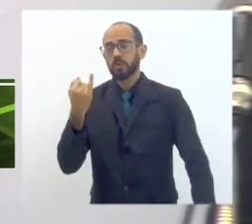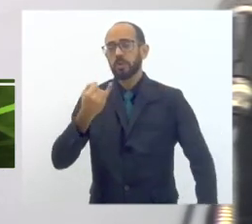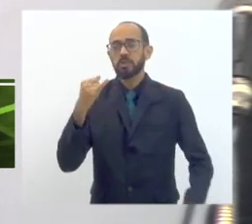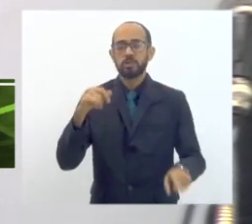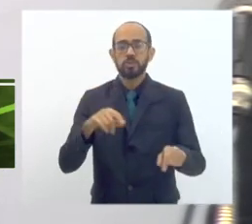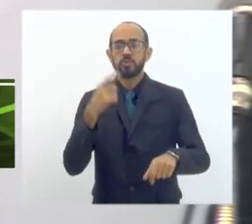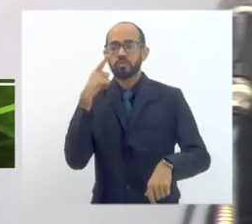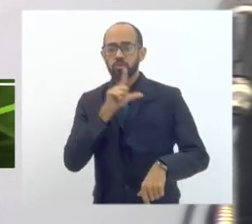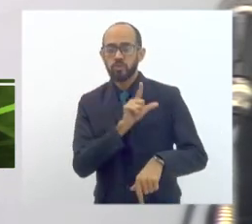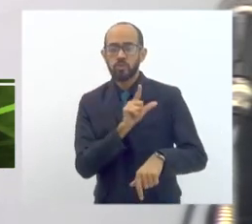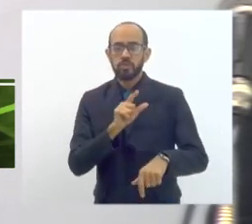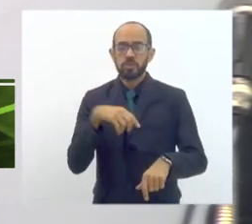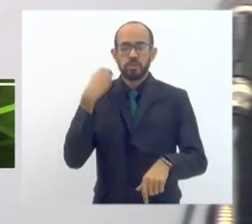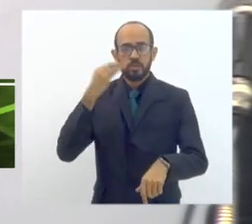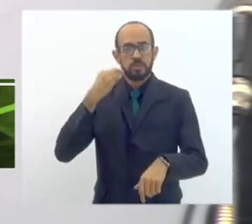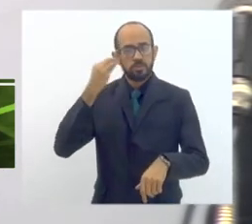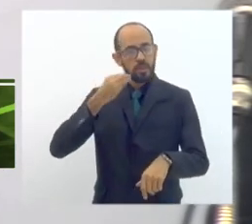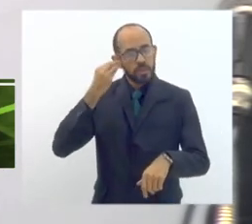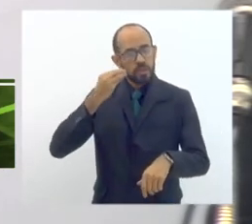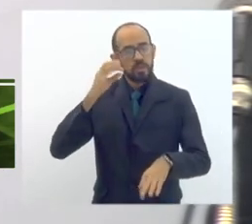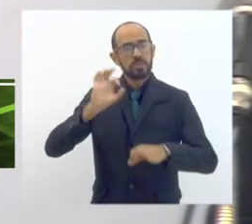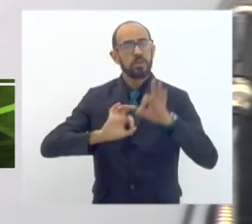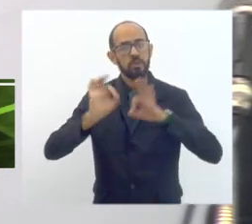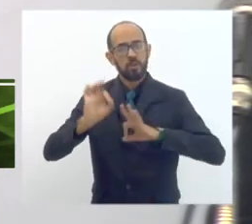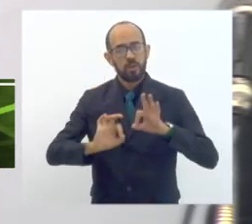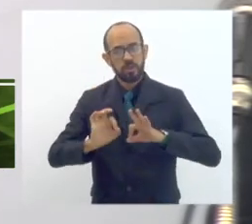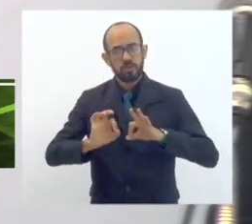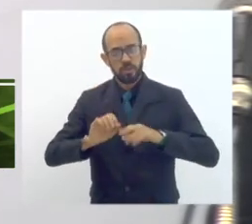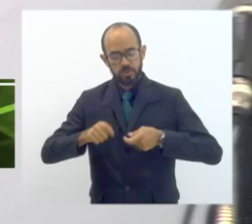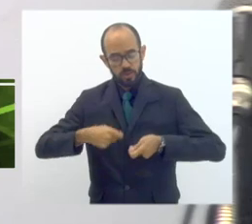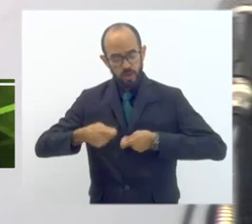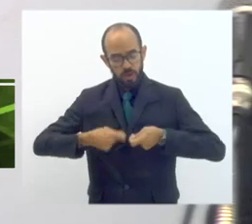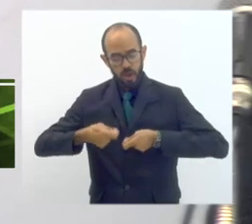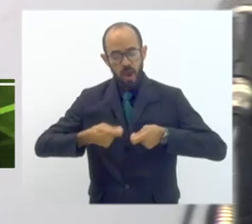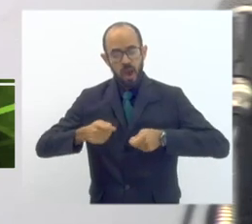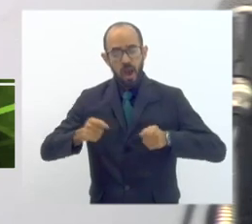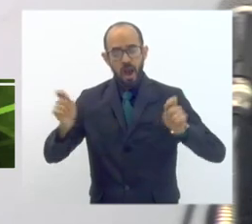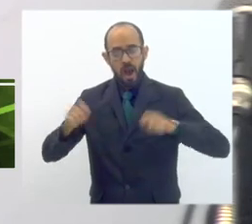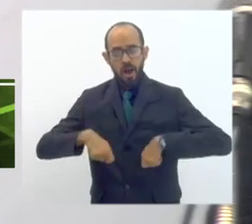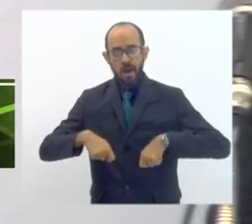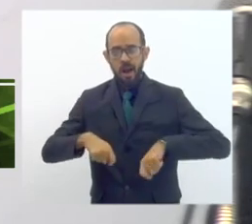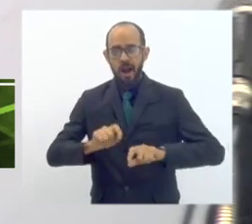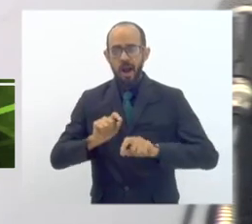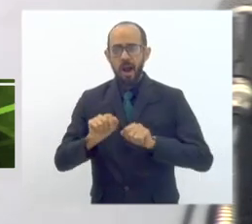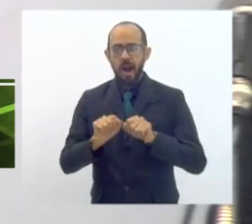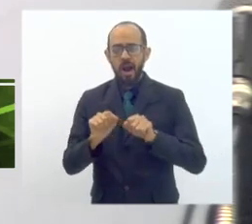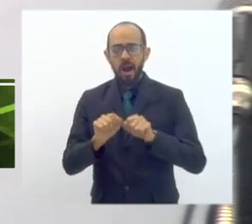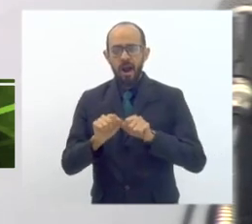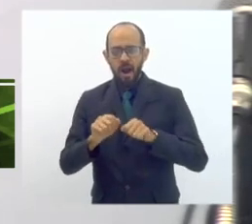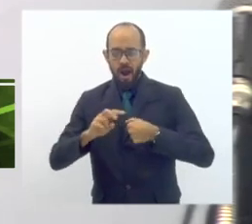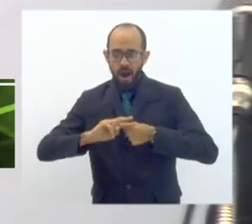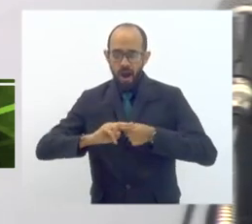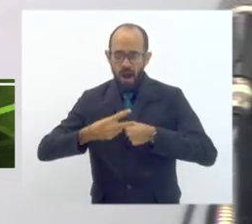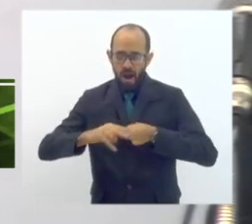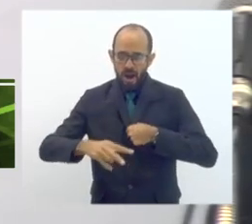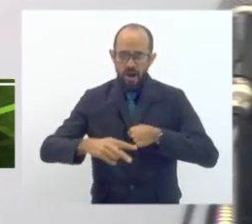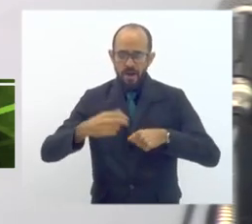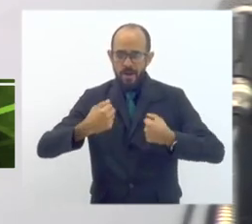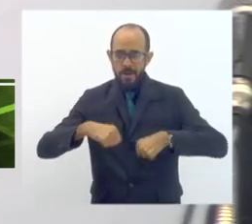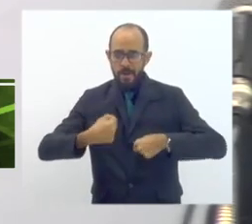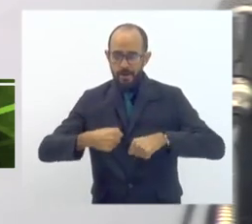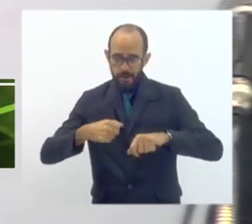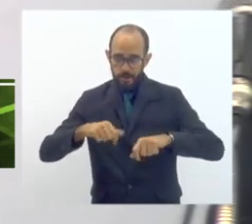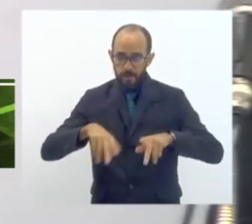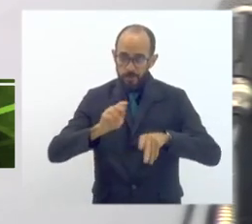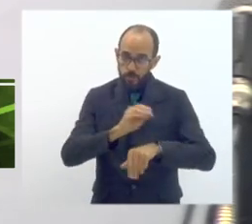processos, experiências e organizações administrativas capazes de dar consequência a uma necessidade para cuidar do